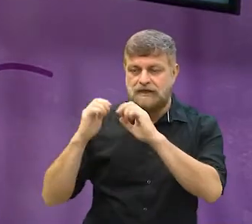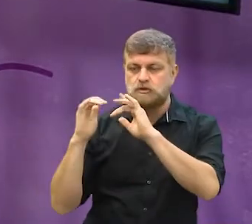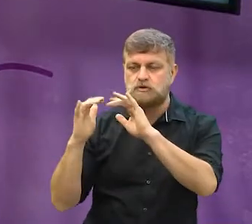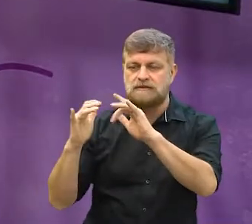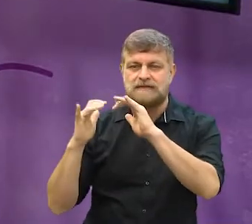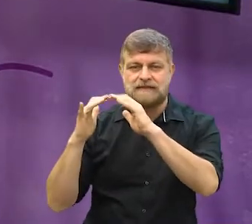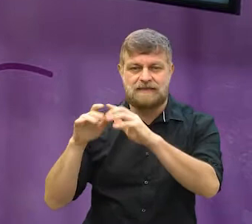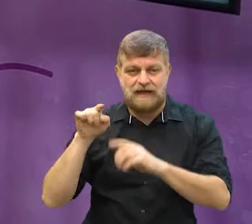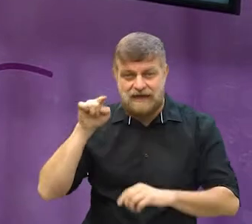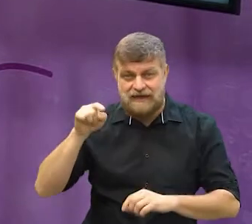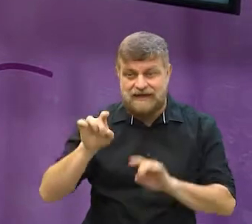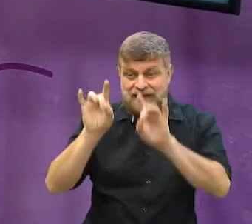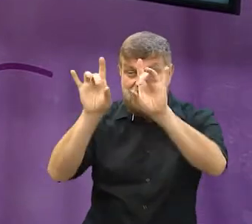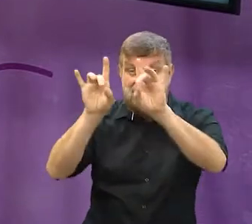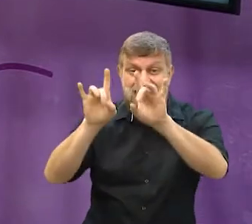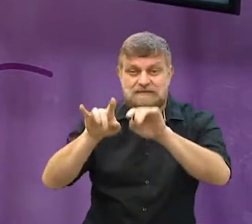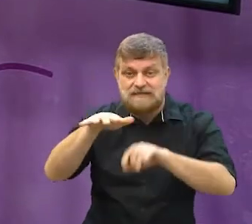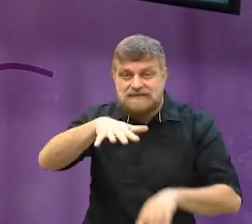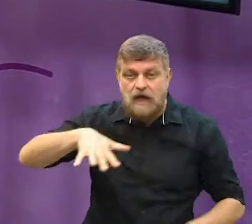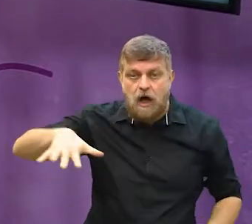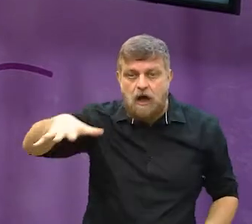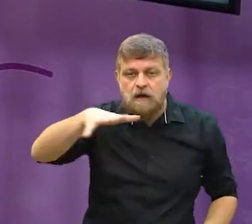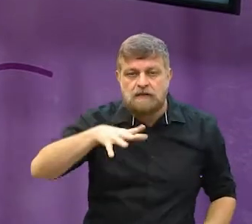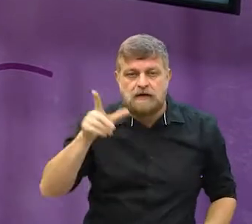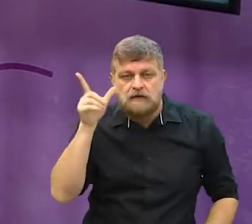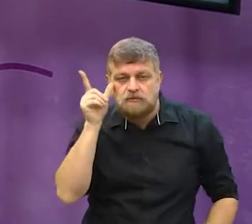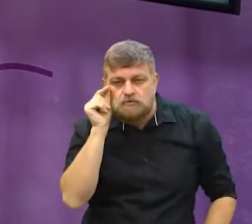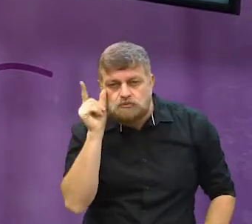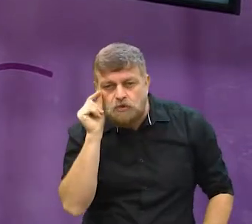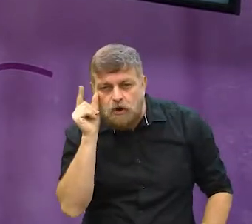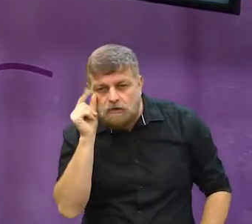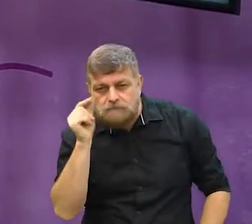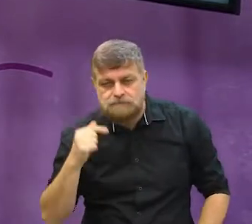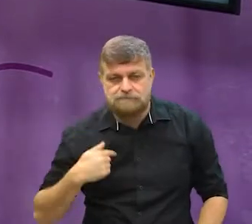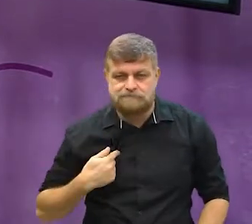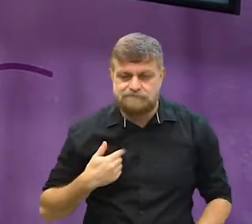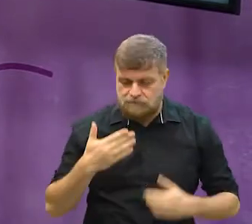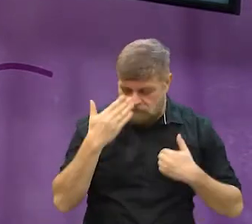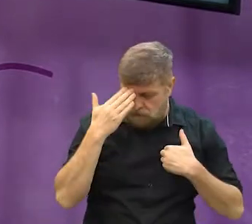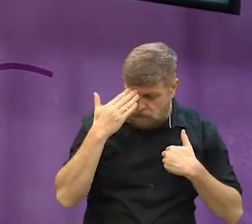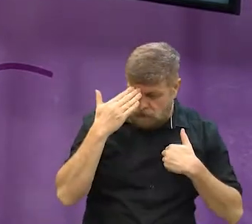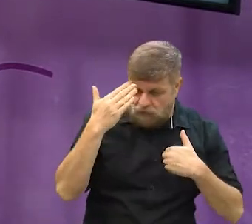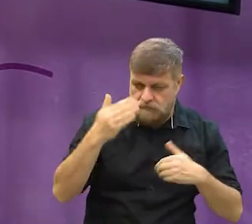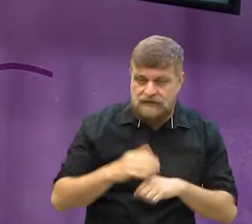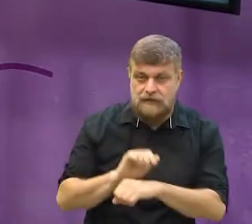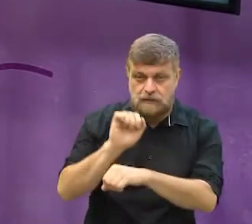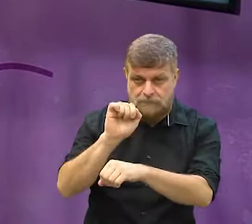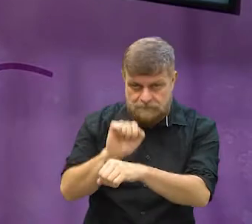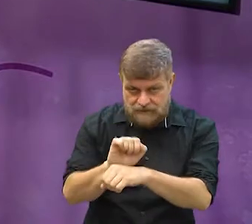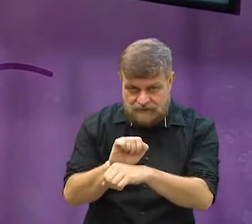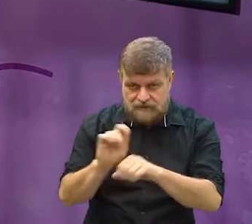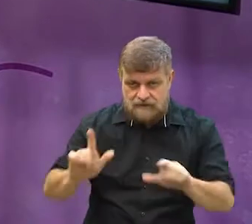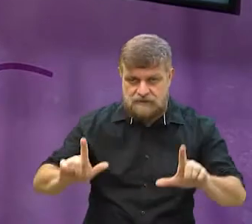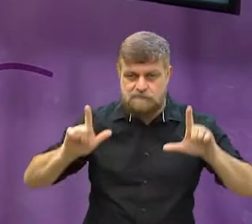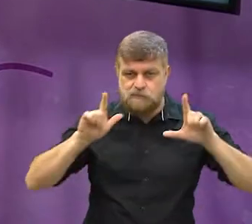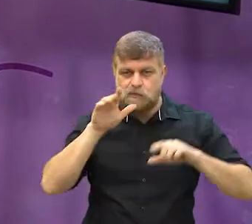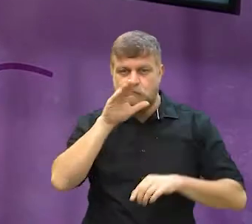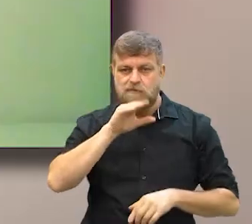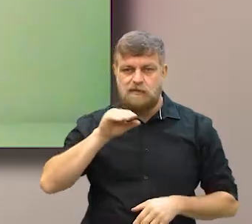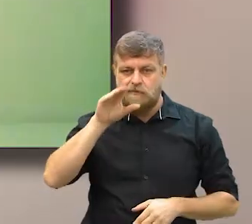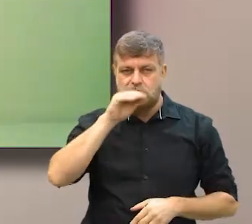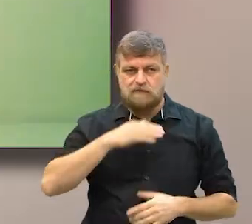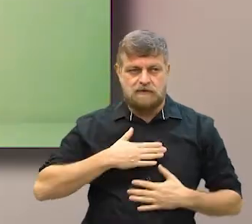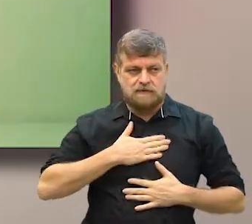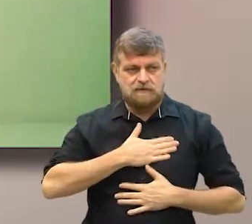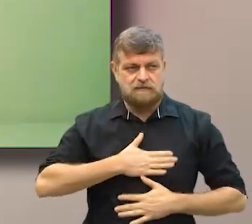especialista em medicina do sono. Doutor, antes de começar nossa conversa, obrigada, viu, por parar aí e atender a gente.